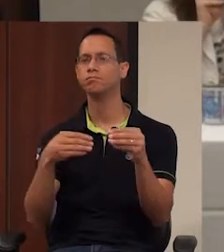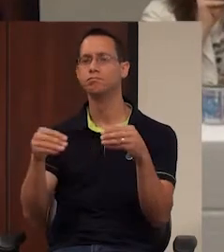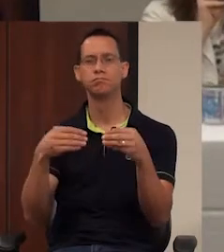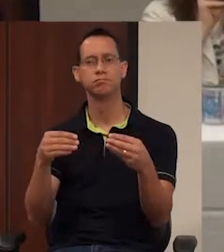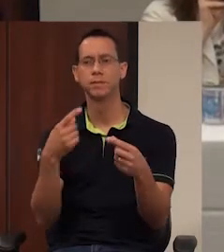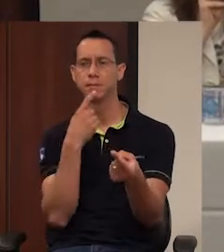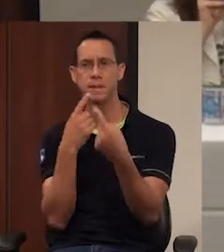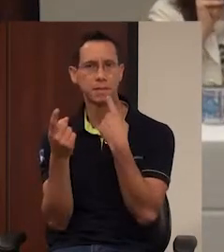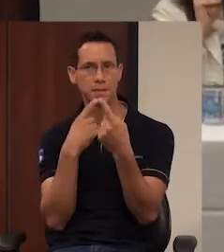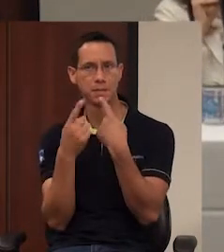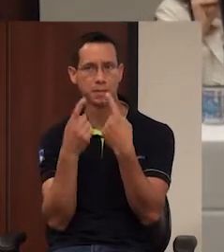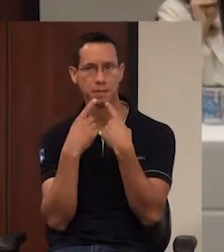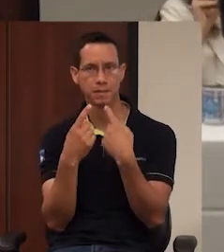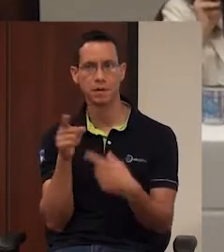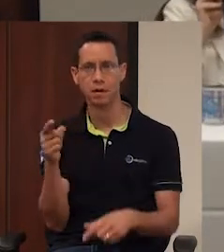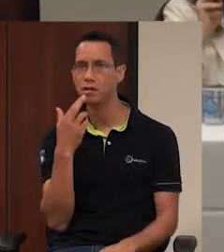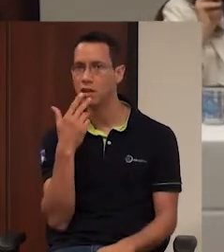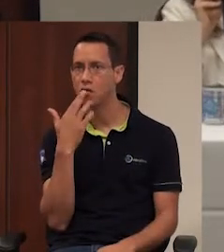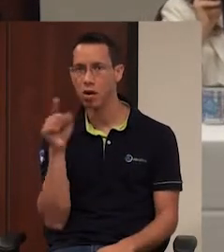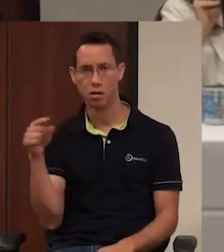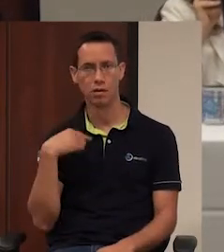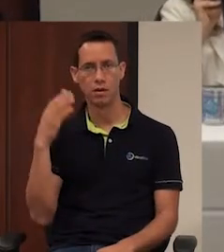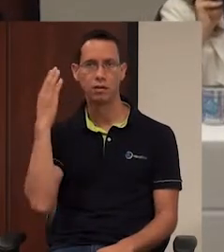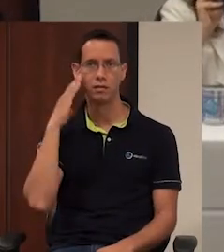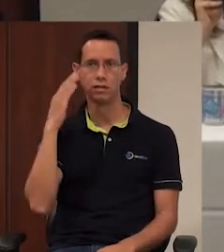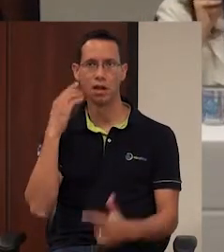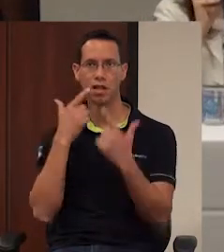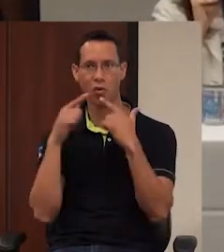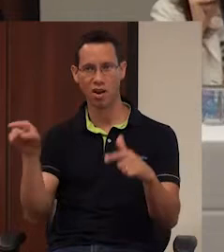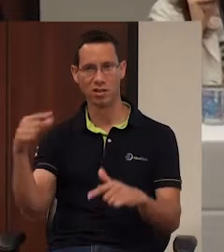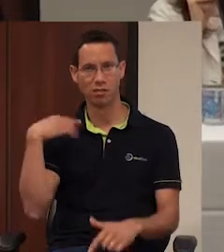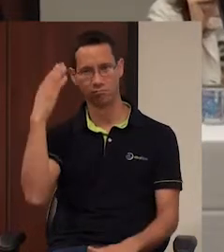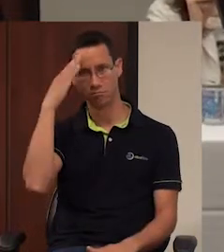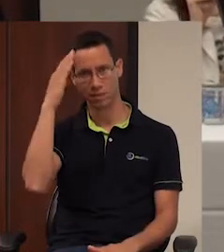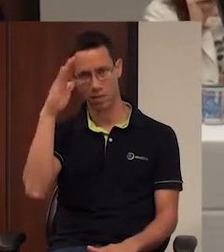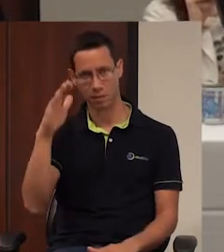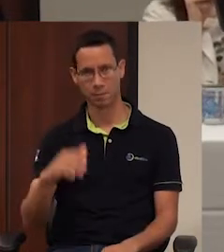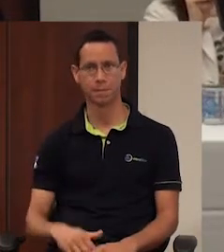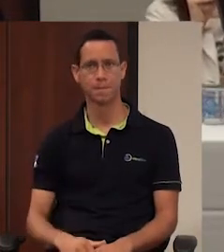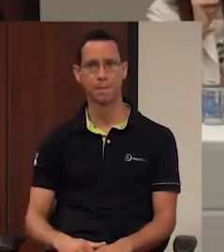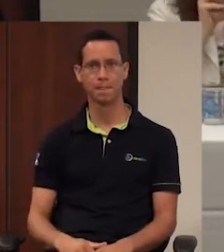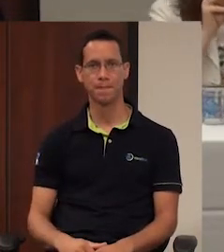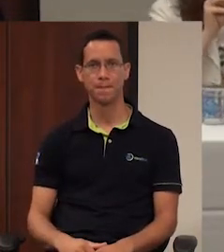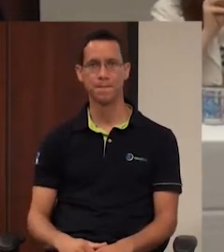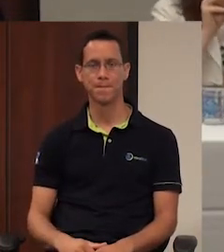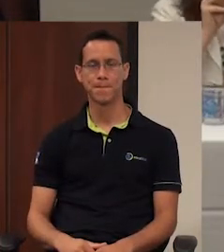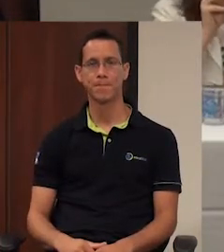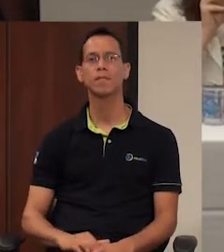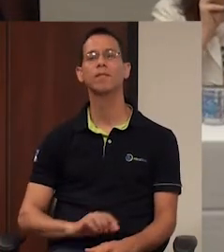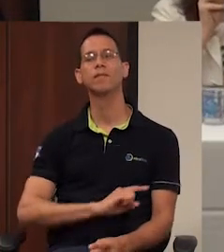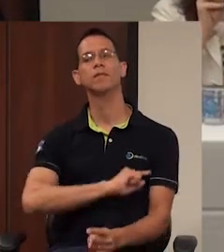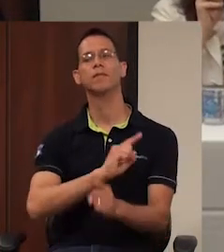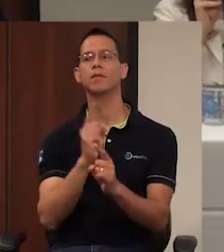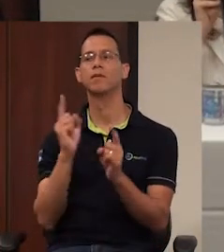vão dialogar com a pessoa numa linguagem que aquela pessoa consiga entender. Os encontros, onde eles se encontram com essas